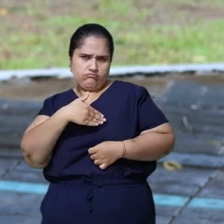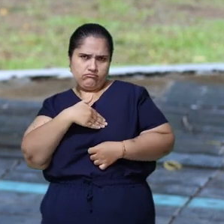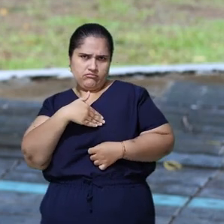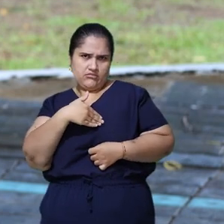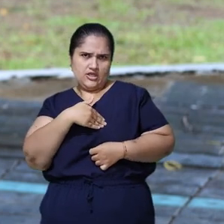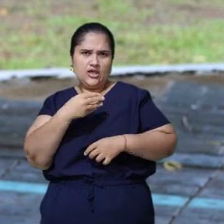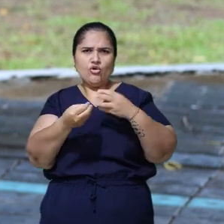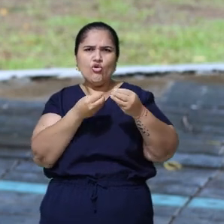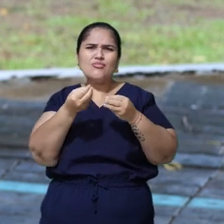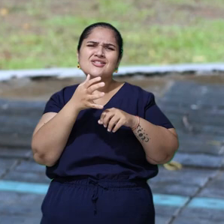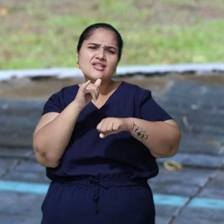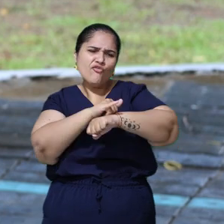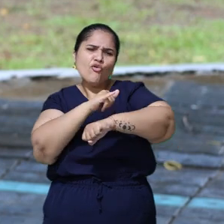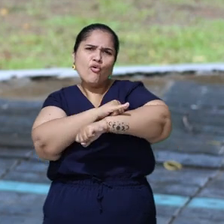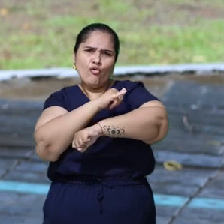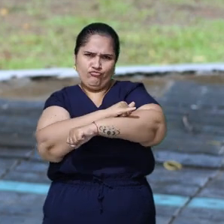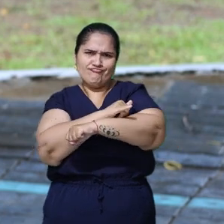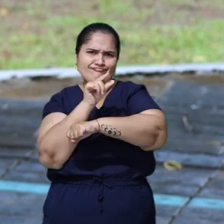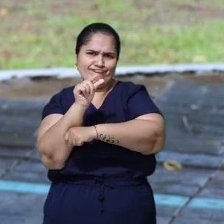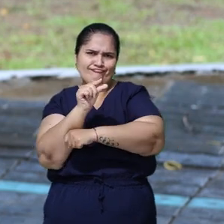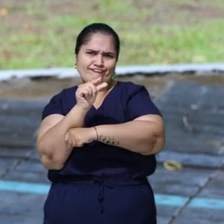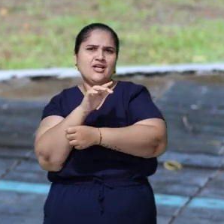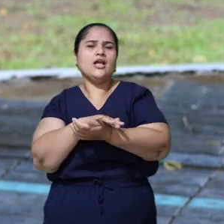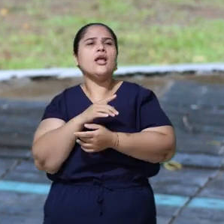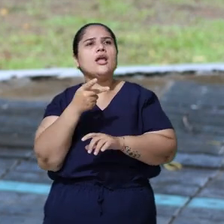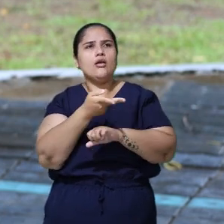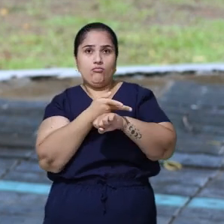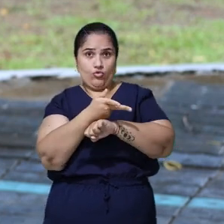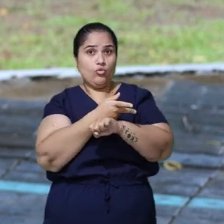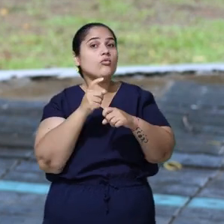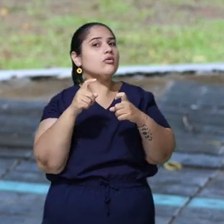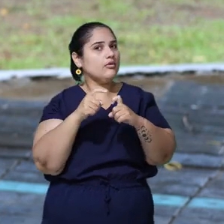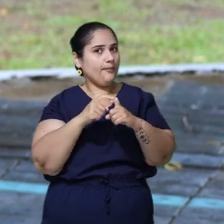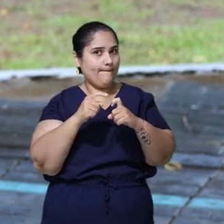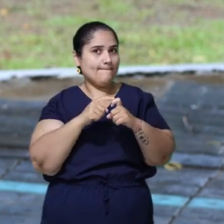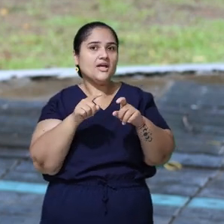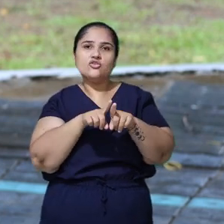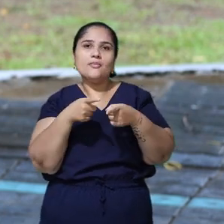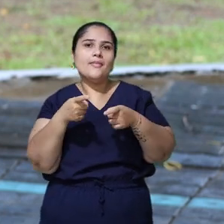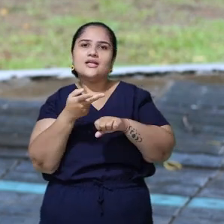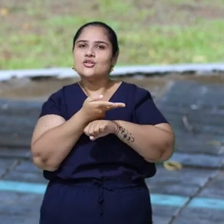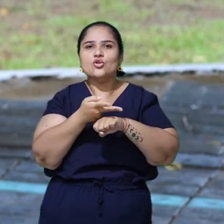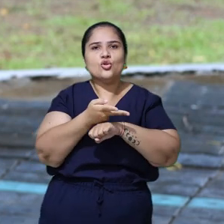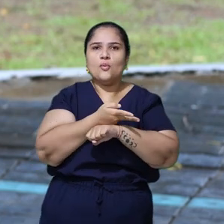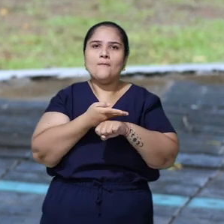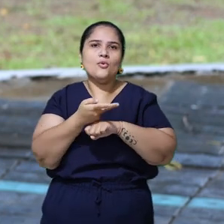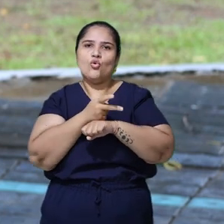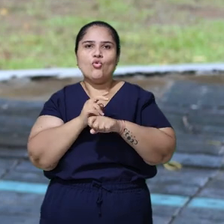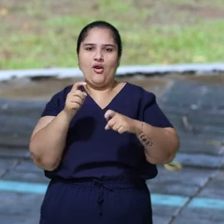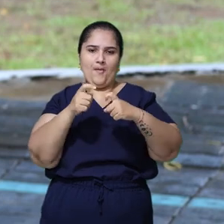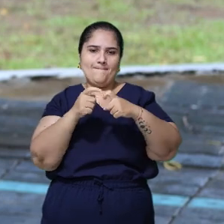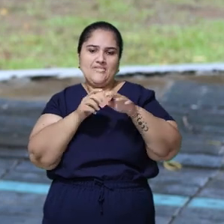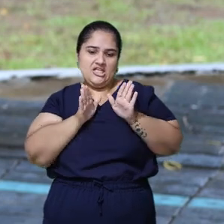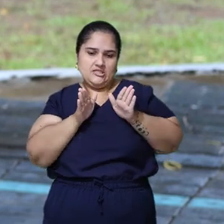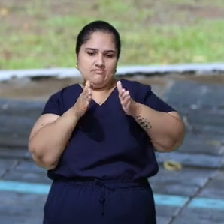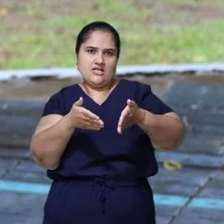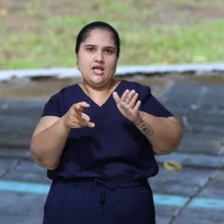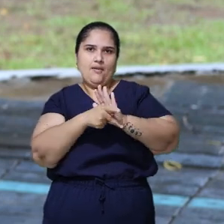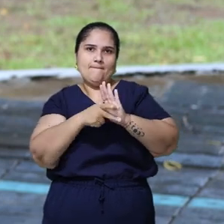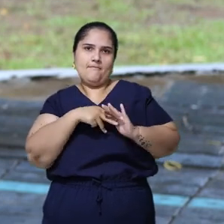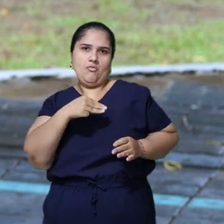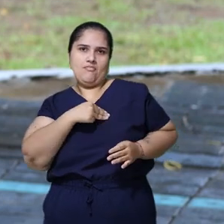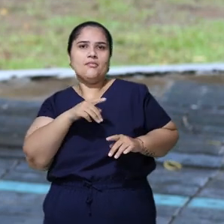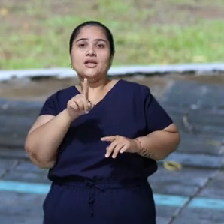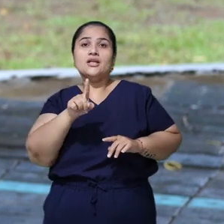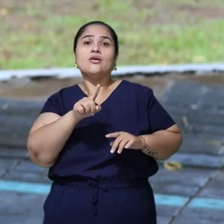uma gordurinha. Eu procurei um médico, mas eu não procurei o mastologista, que é o especialista da mama. Eu procurei